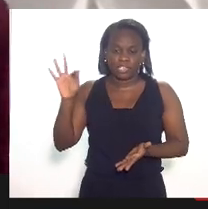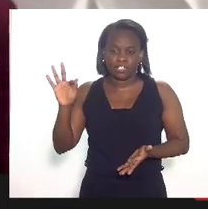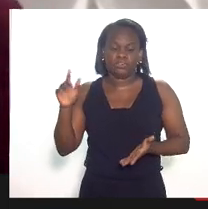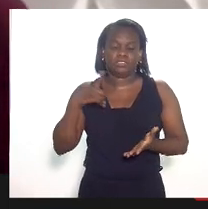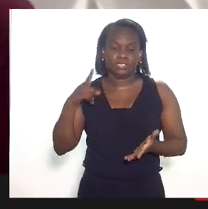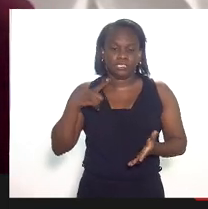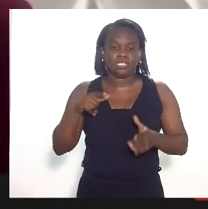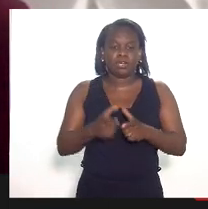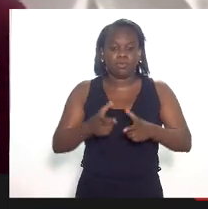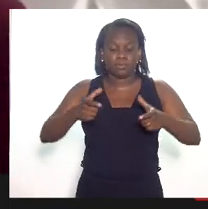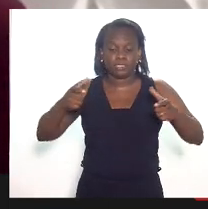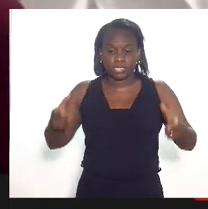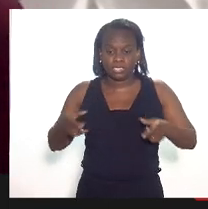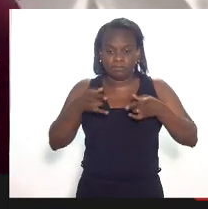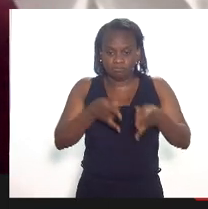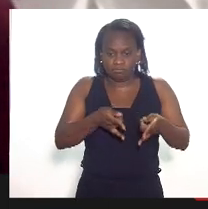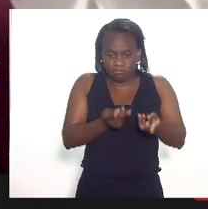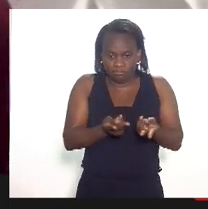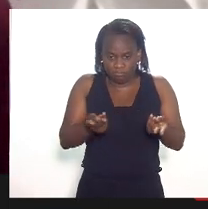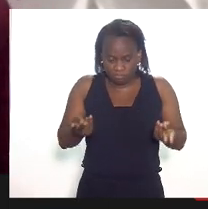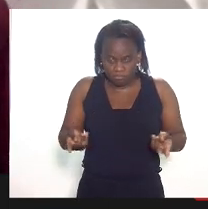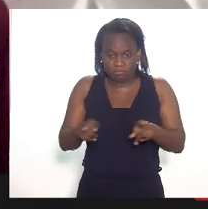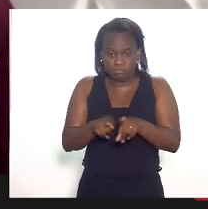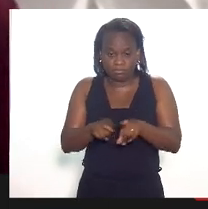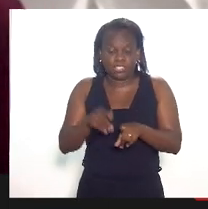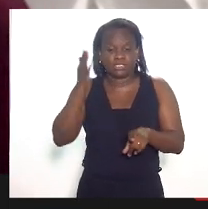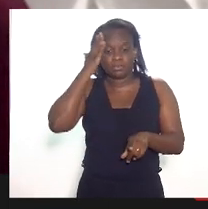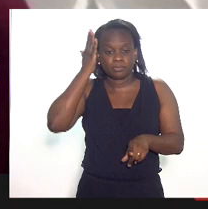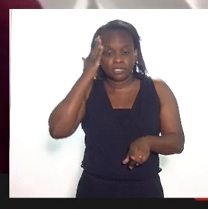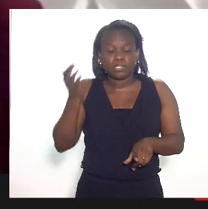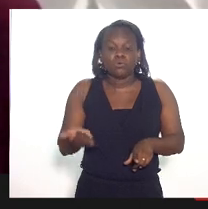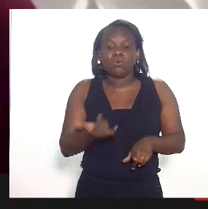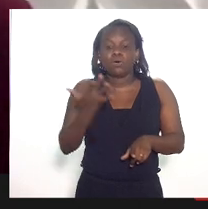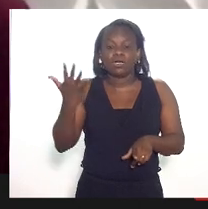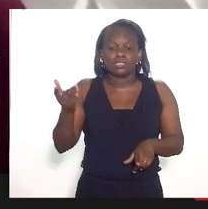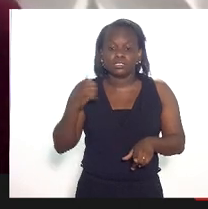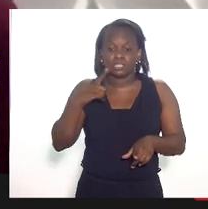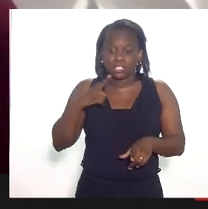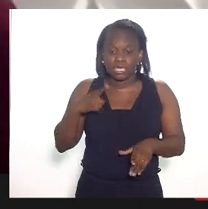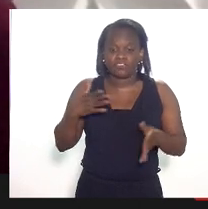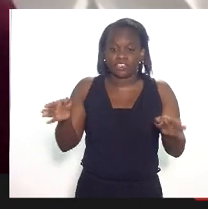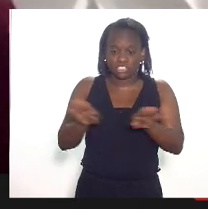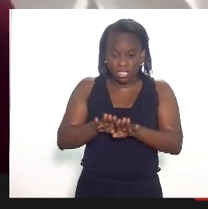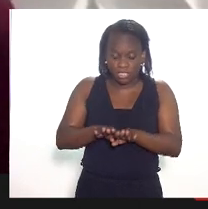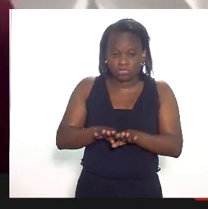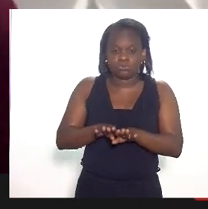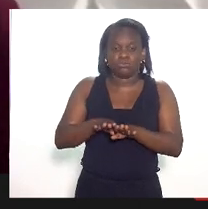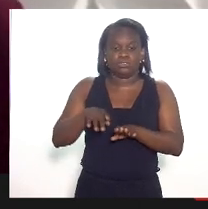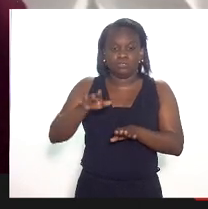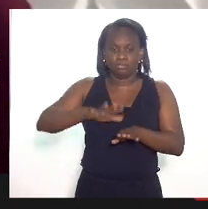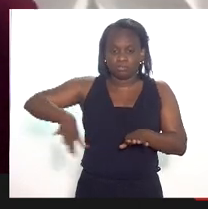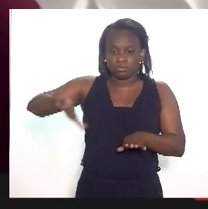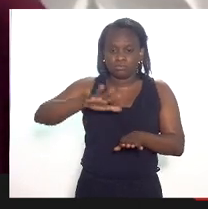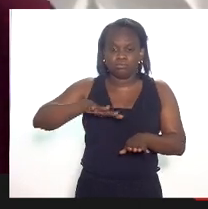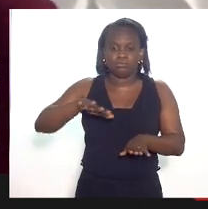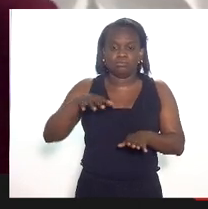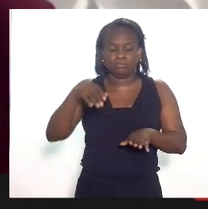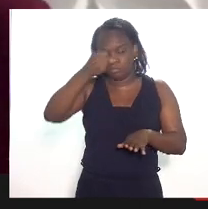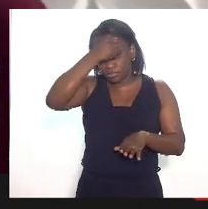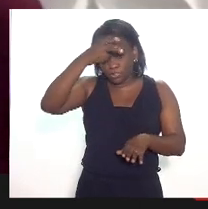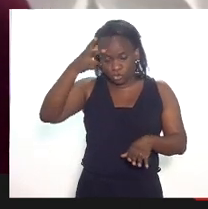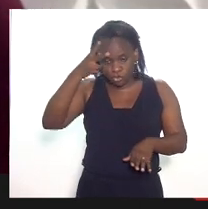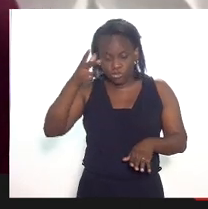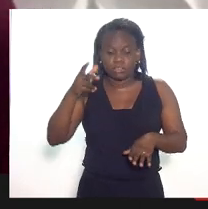para ampliação dos leitos. Queria saber quantos leitos estão fechados na rede